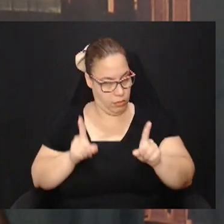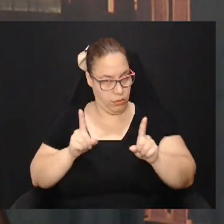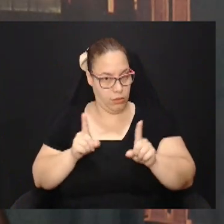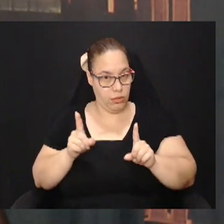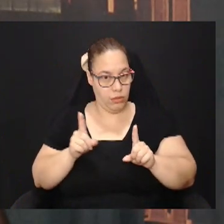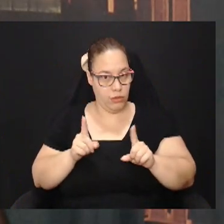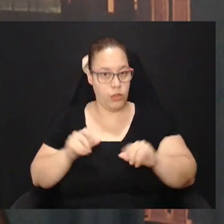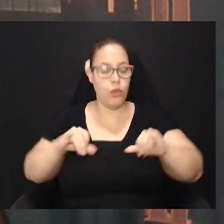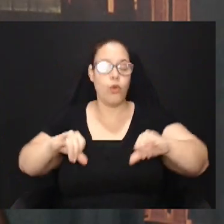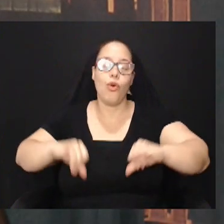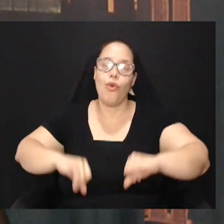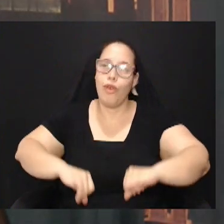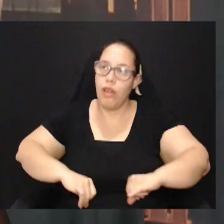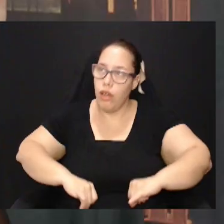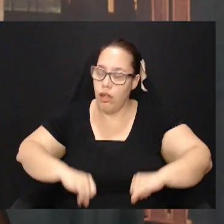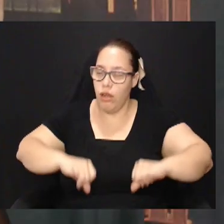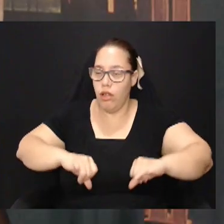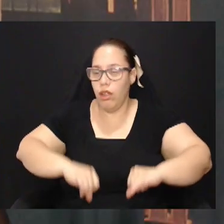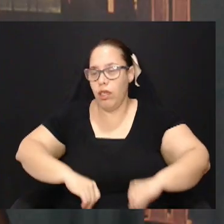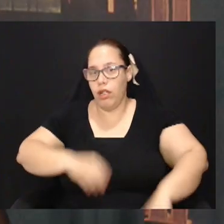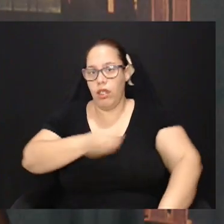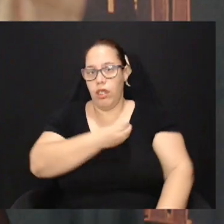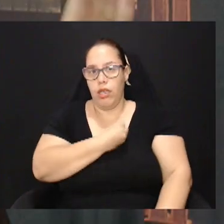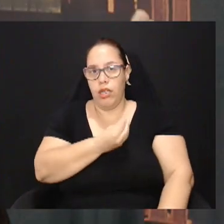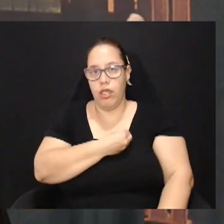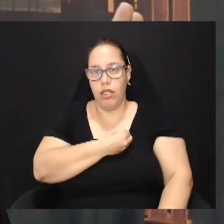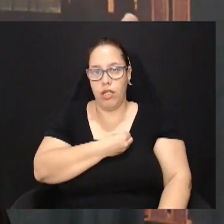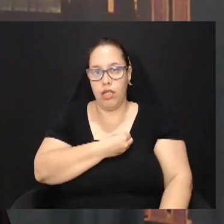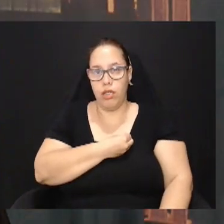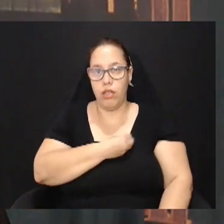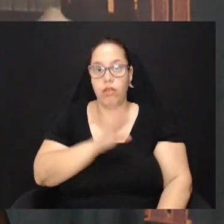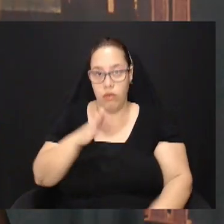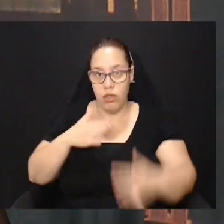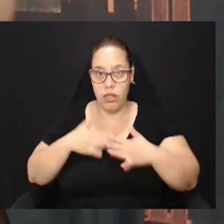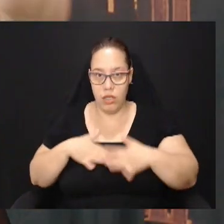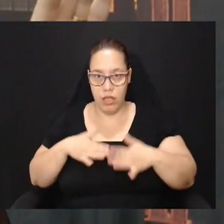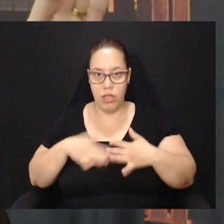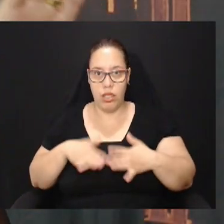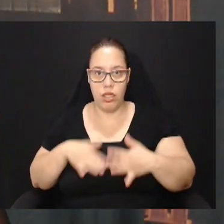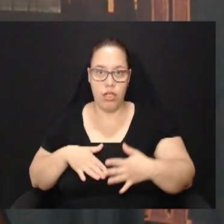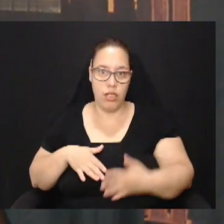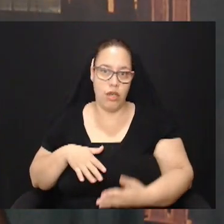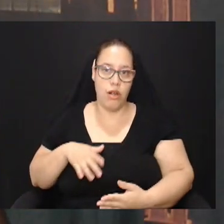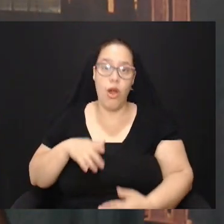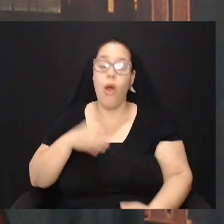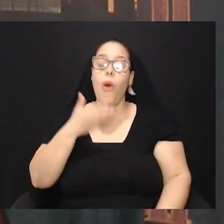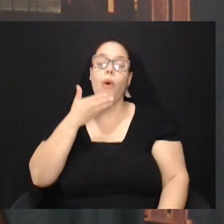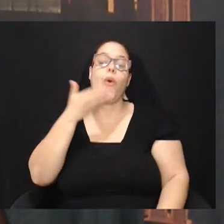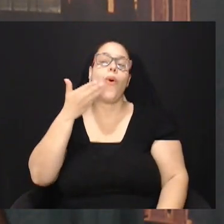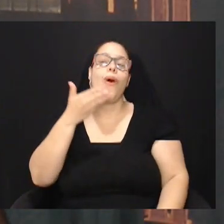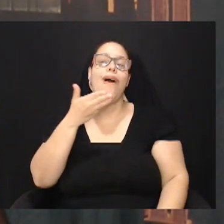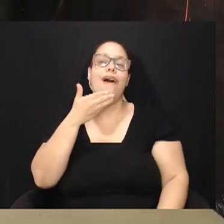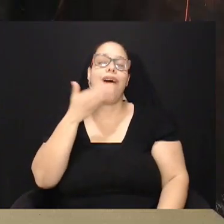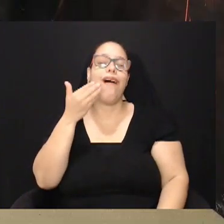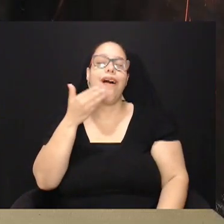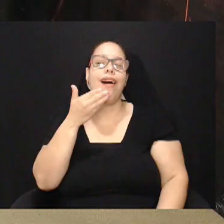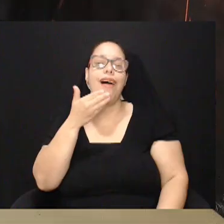sofrimento, vamos para uma água com açúcar? Uma mãozinha com açúcar? Uma comédia romântica? né? Vamos evitar